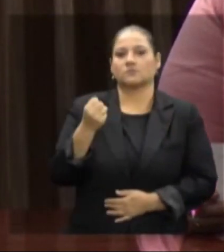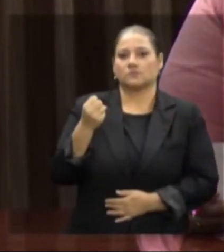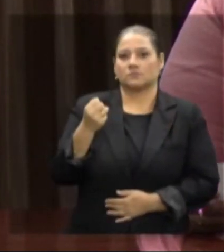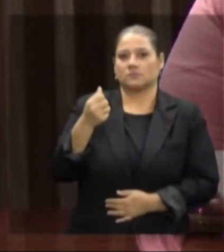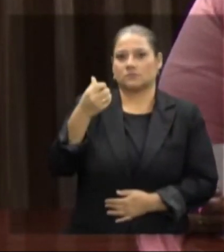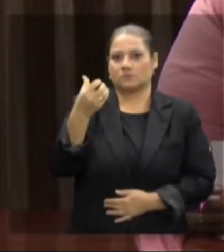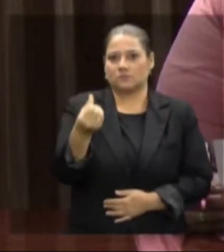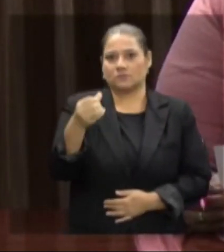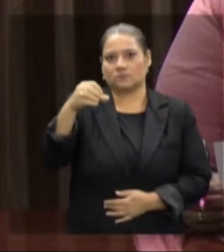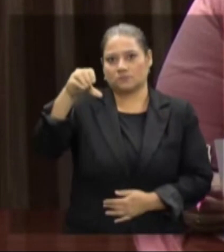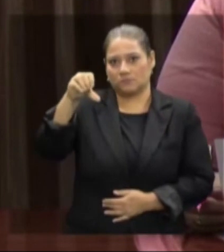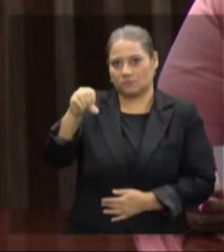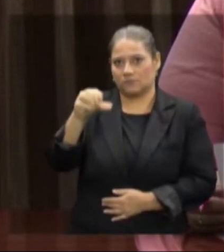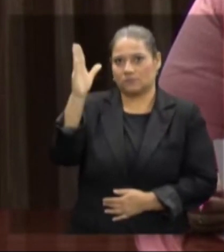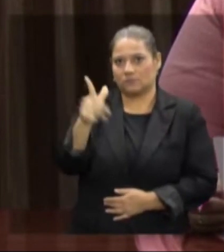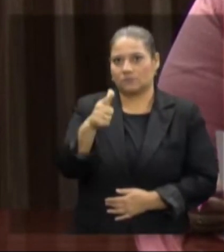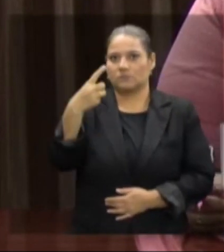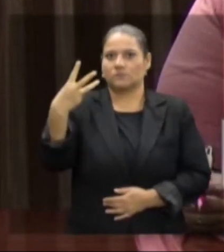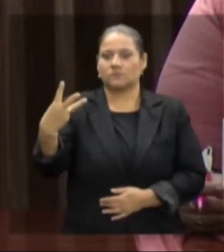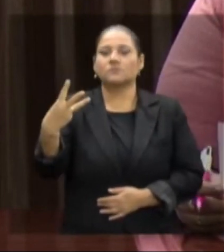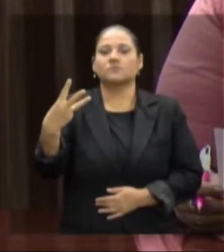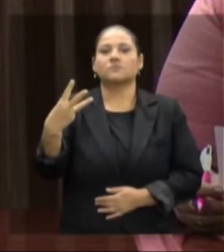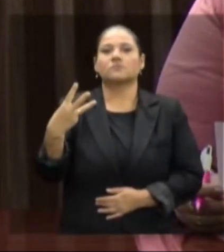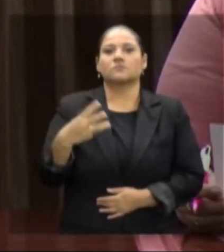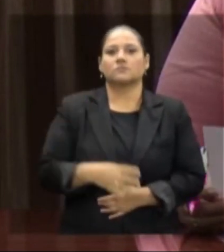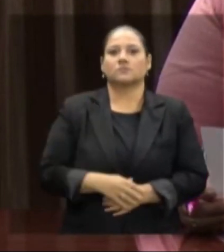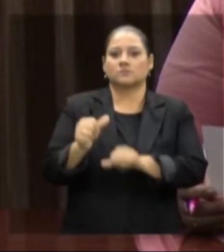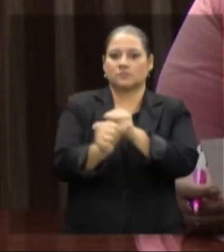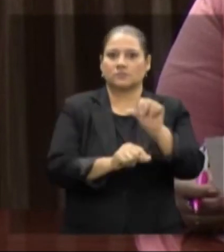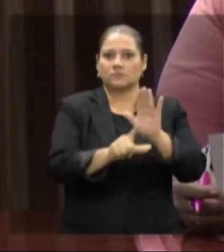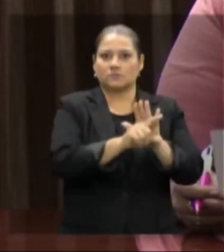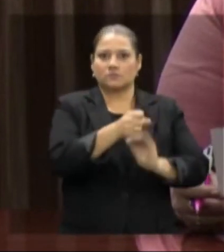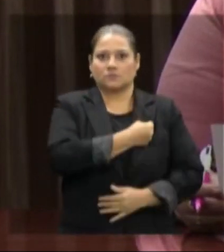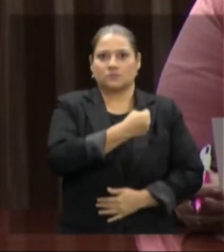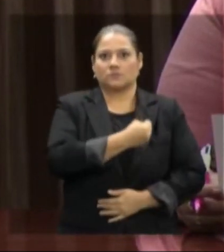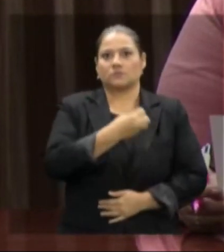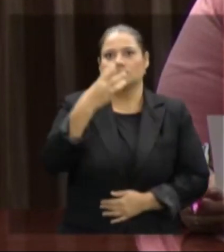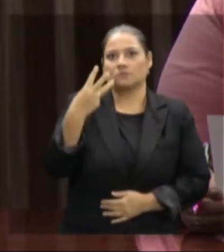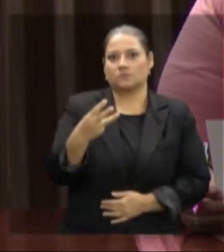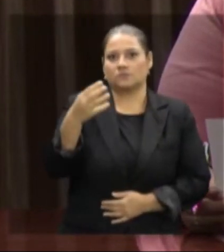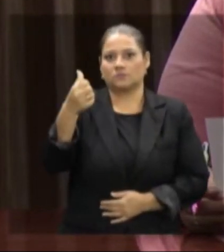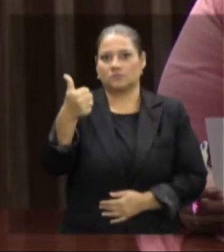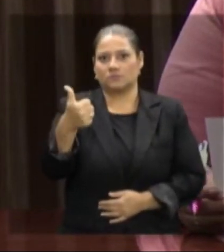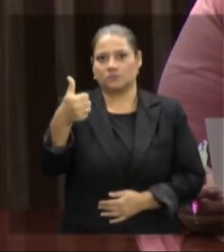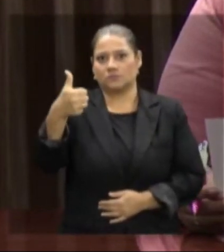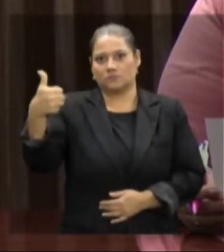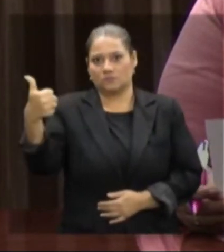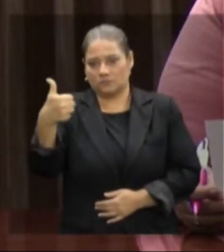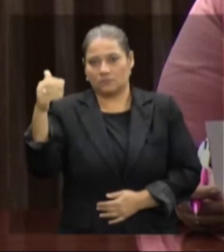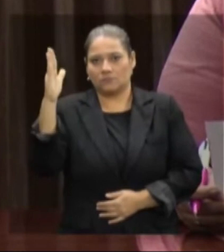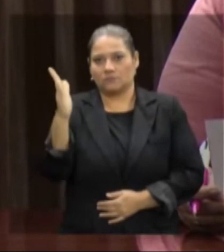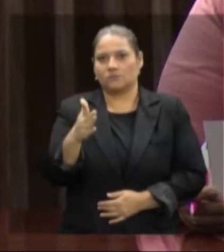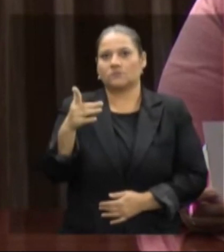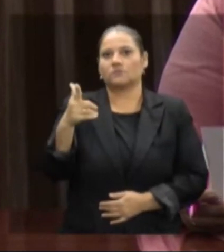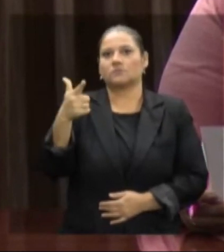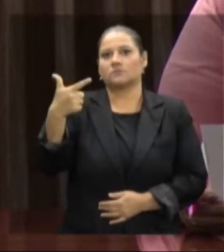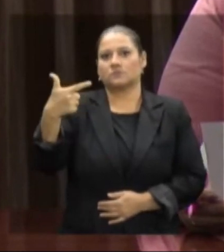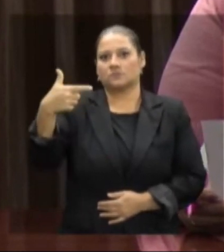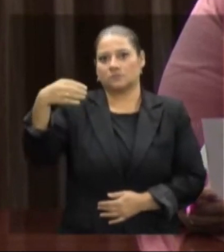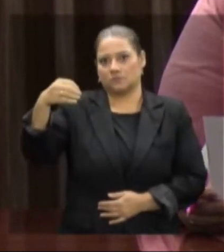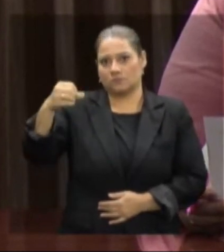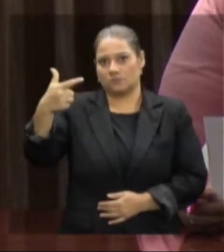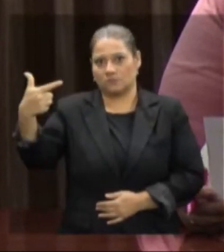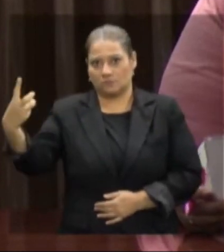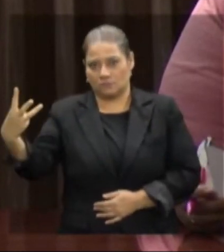número 69 de 2023, que altera a lei de número 3.111, de 26 de julho